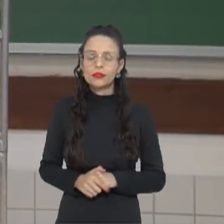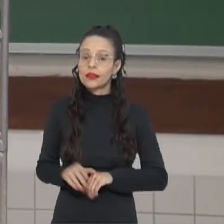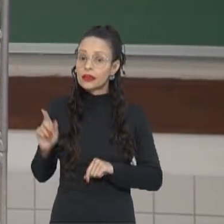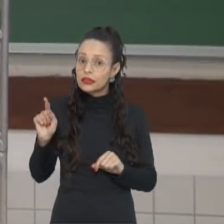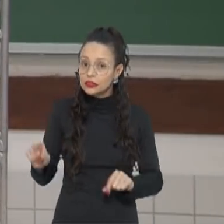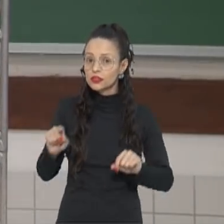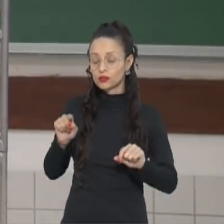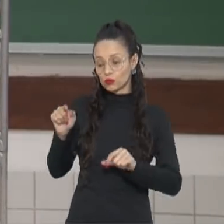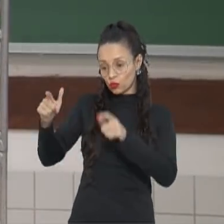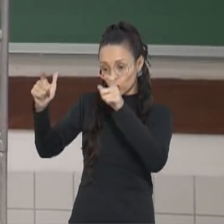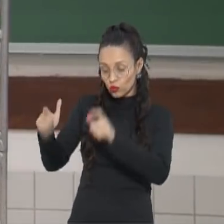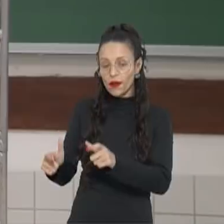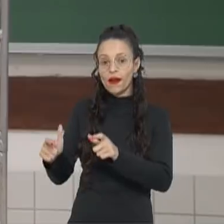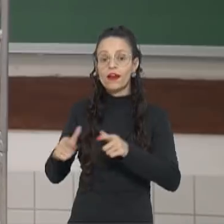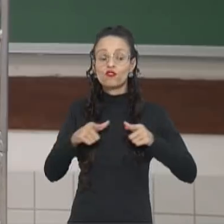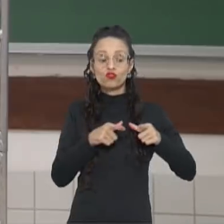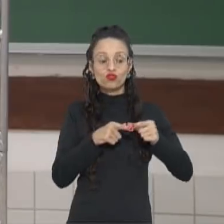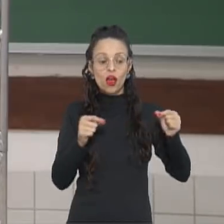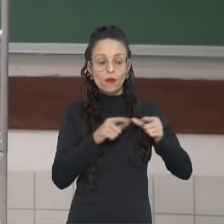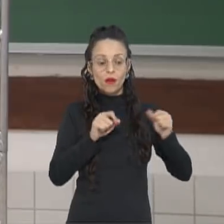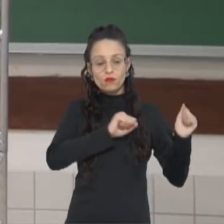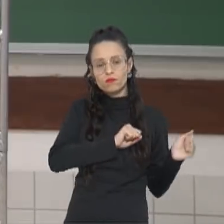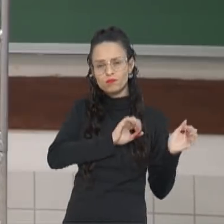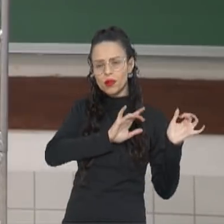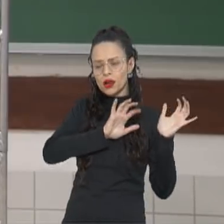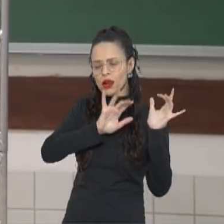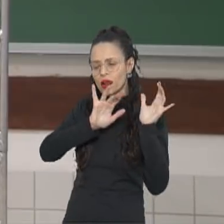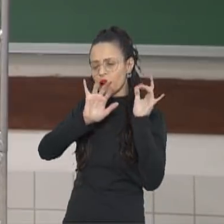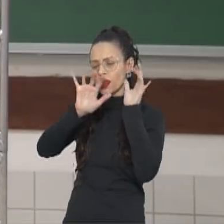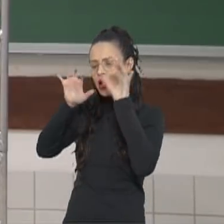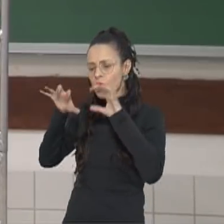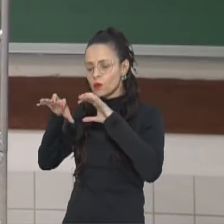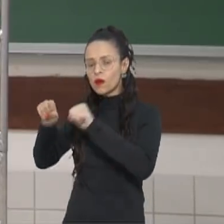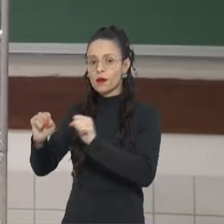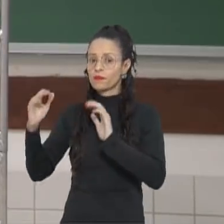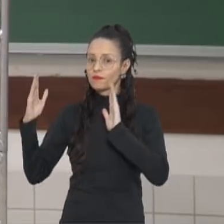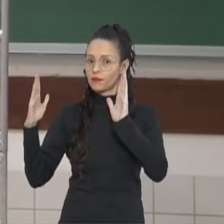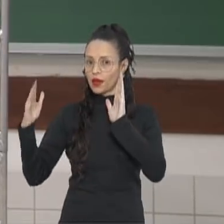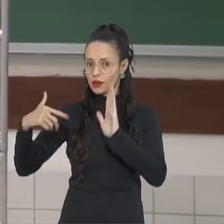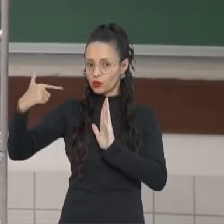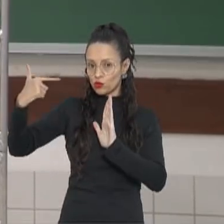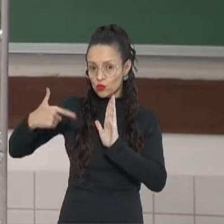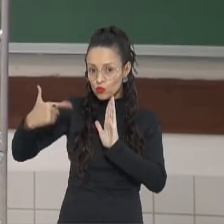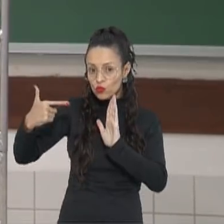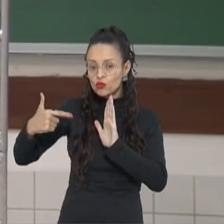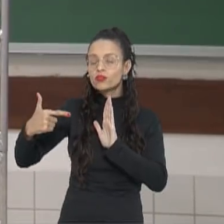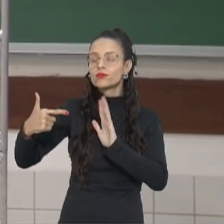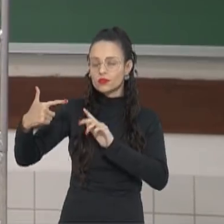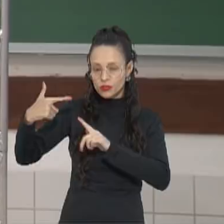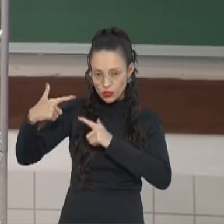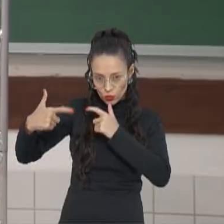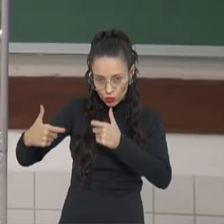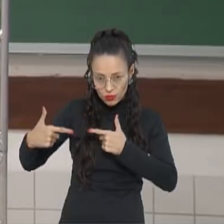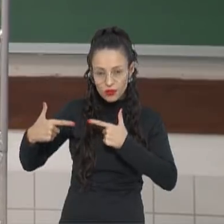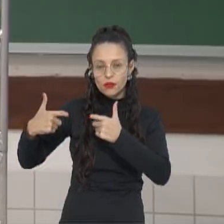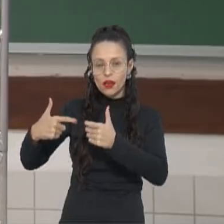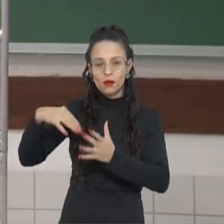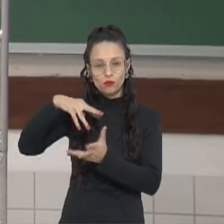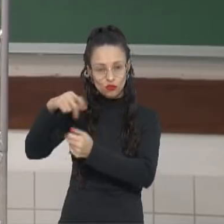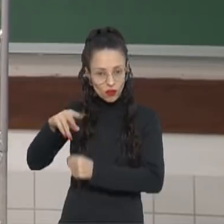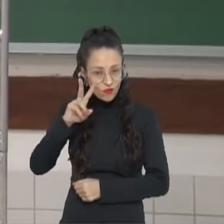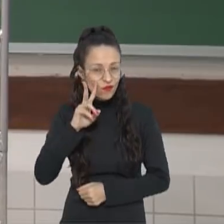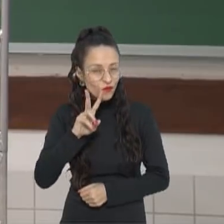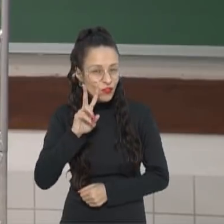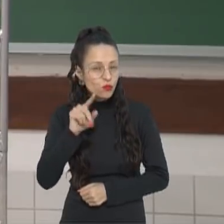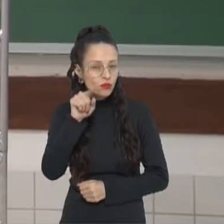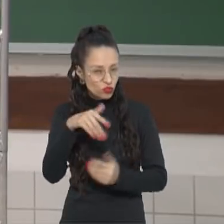foi invadida pelo Japão durante a Segunda Guerra Mundial. A gente viu isso, expansão do Império Japonês lá na Segunda